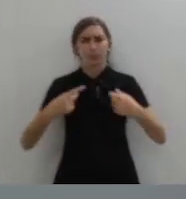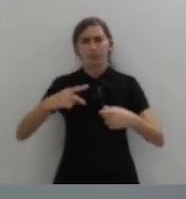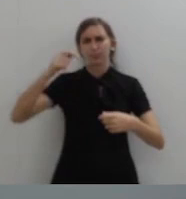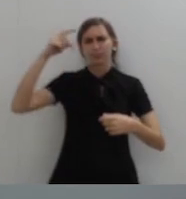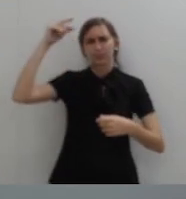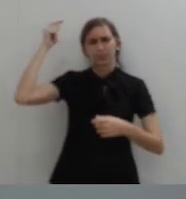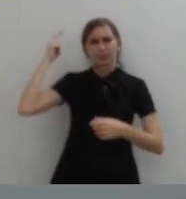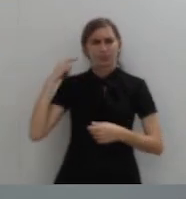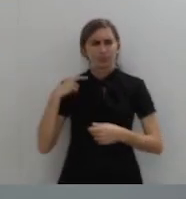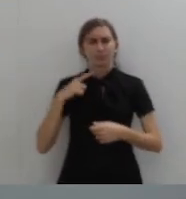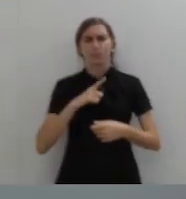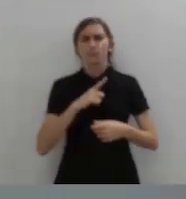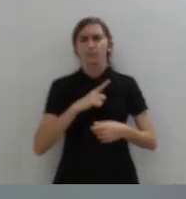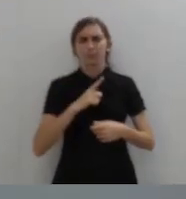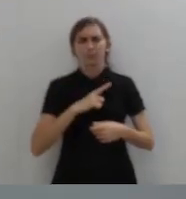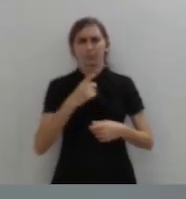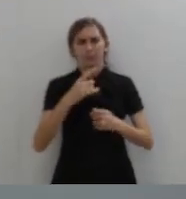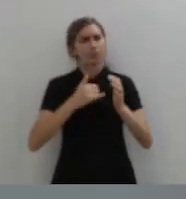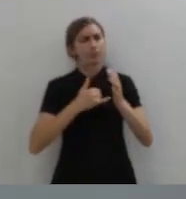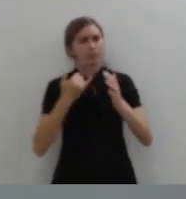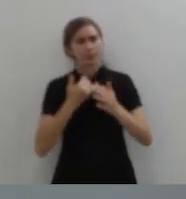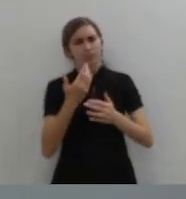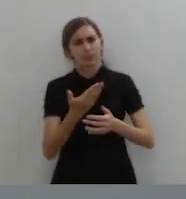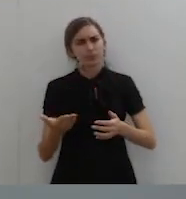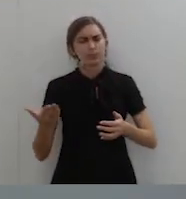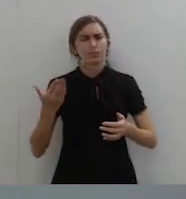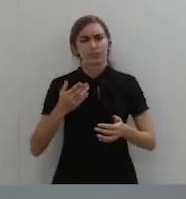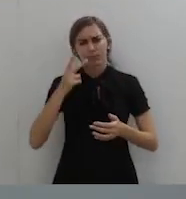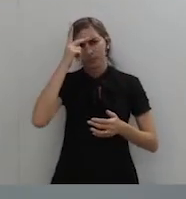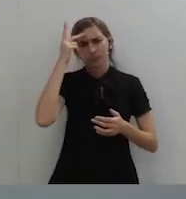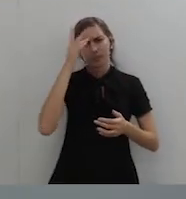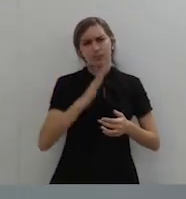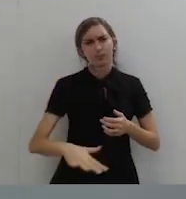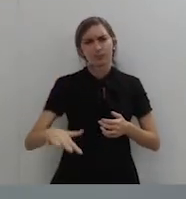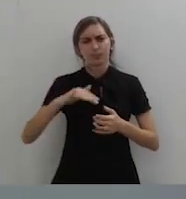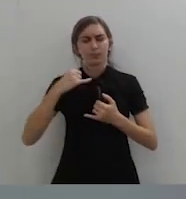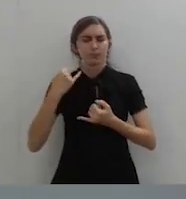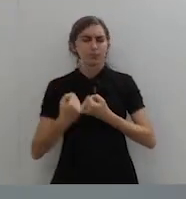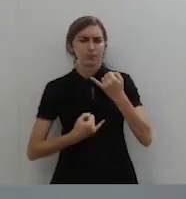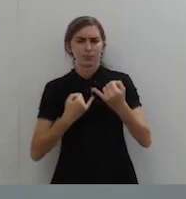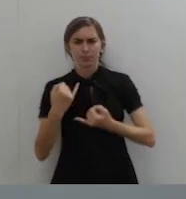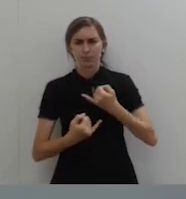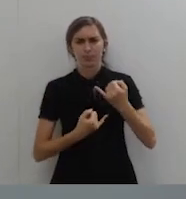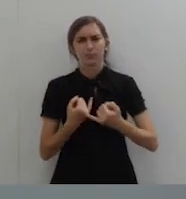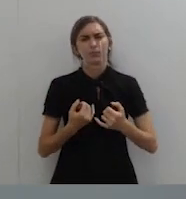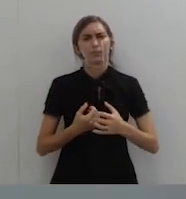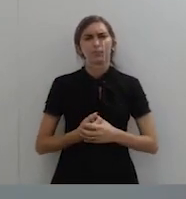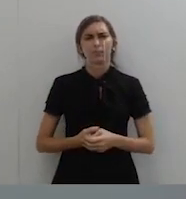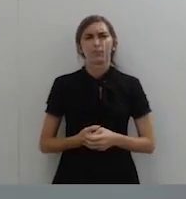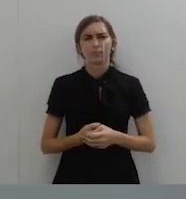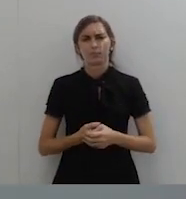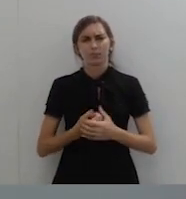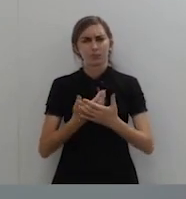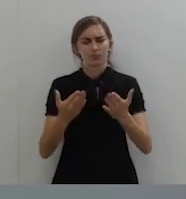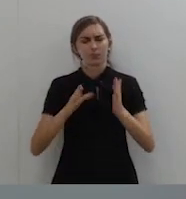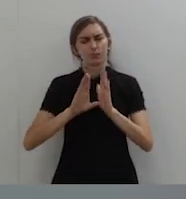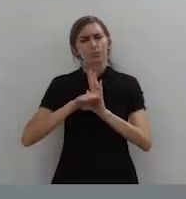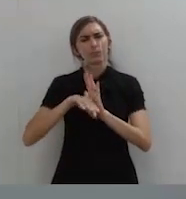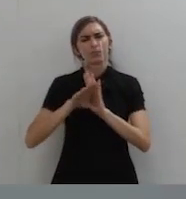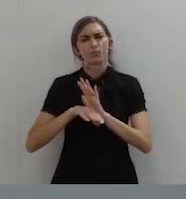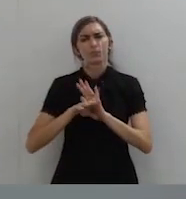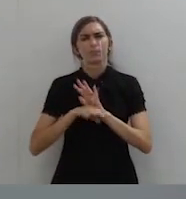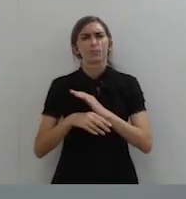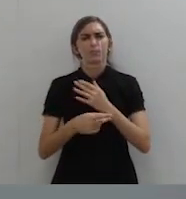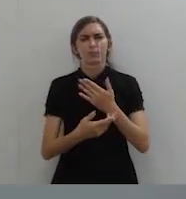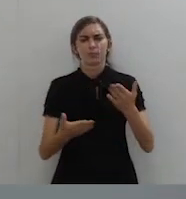a pré-história, existem esses registros de pessoas brincando. E os